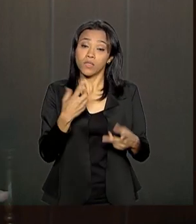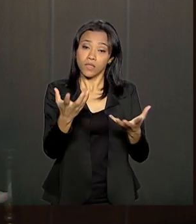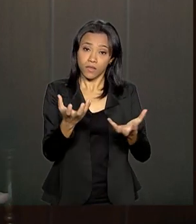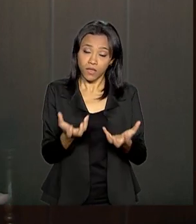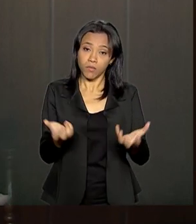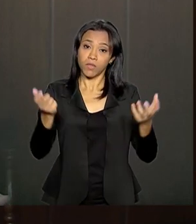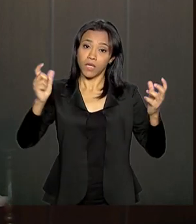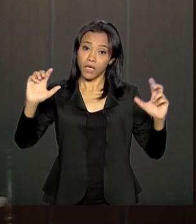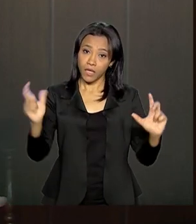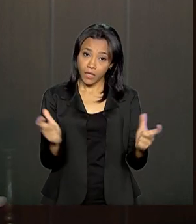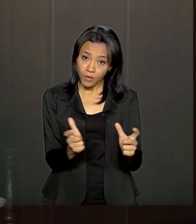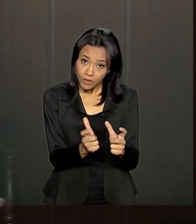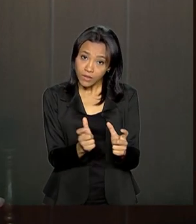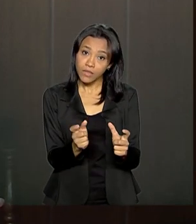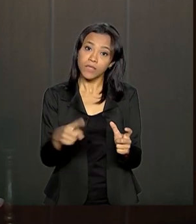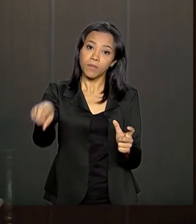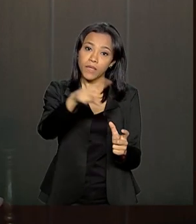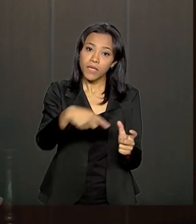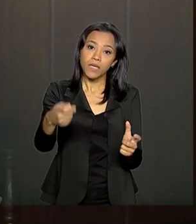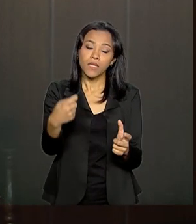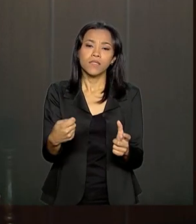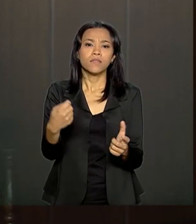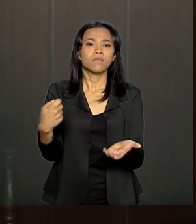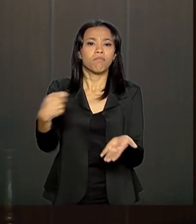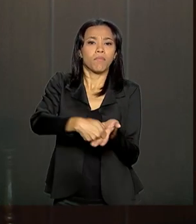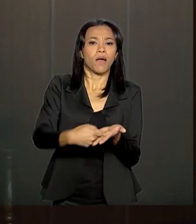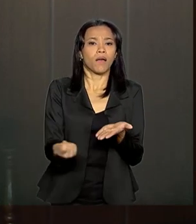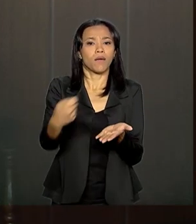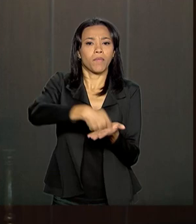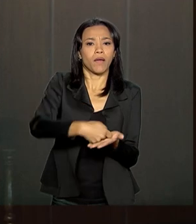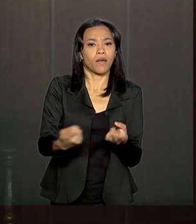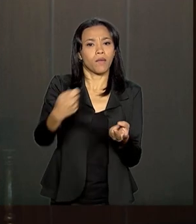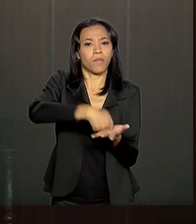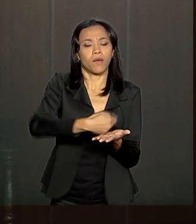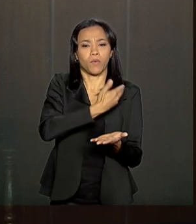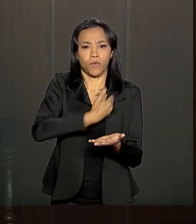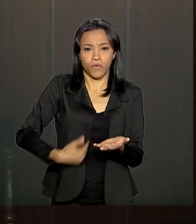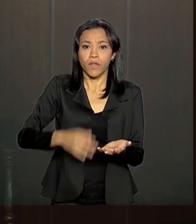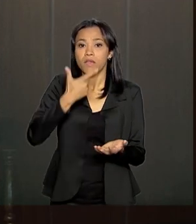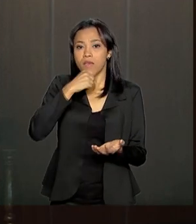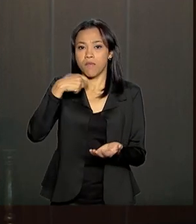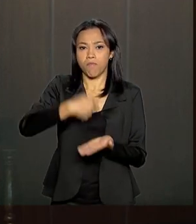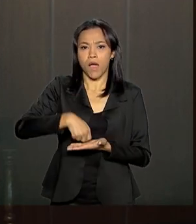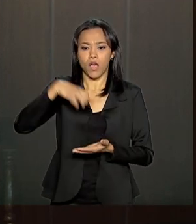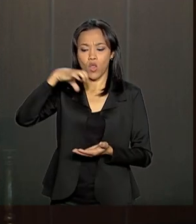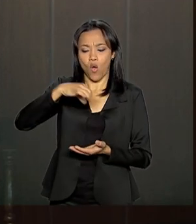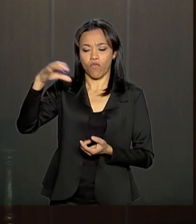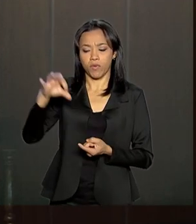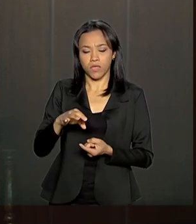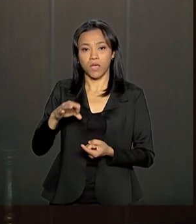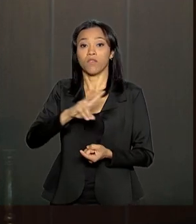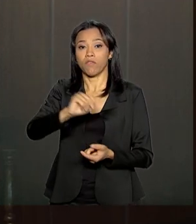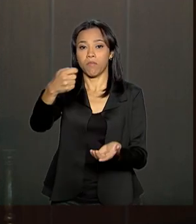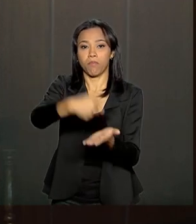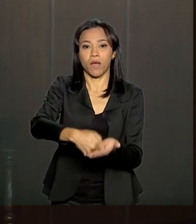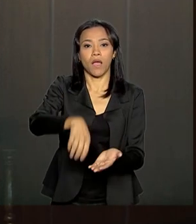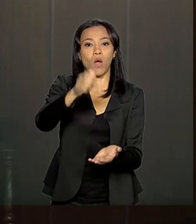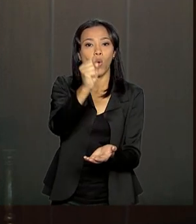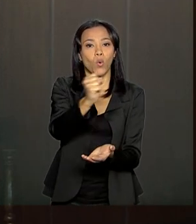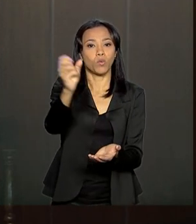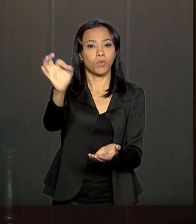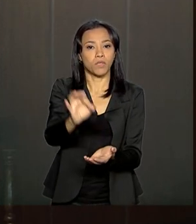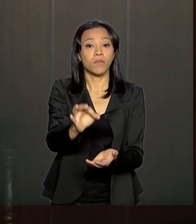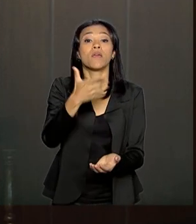as contribuições. Então, quem pagava 9% vai pagar 8,5%. Quem